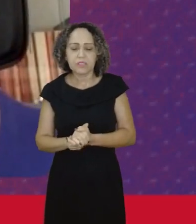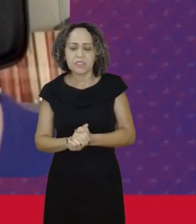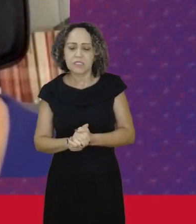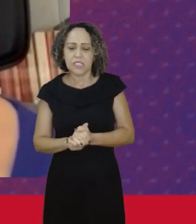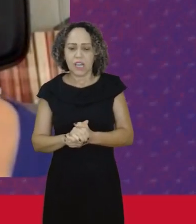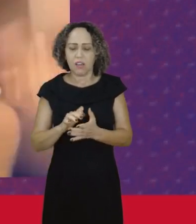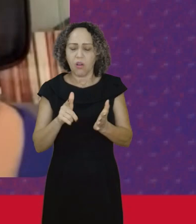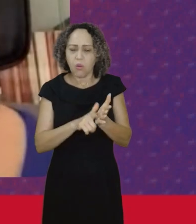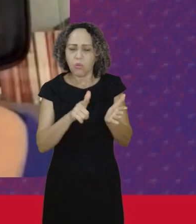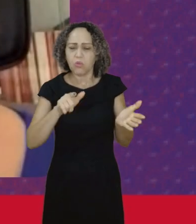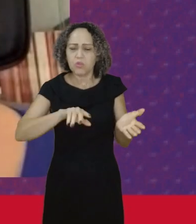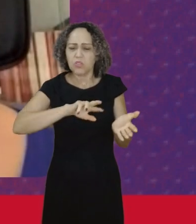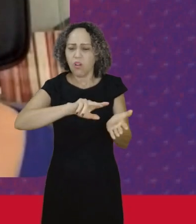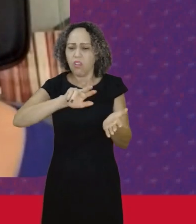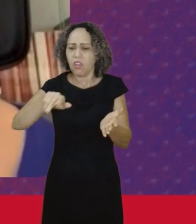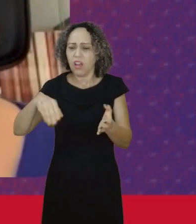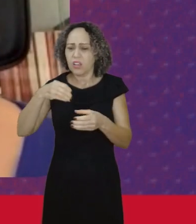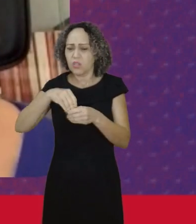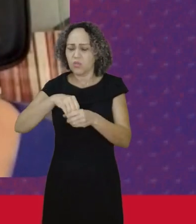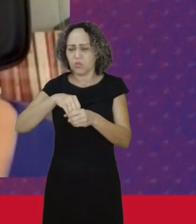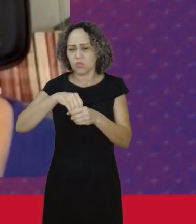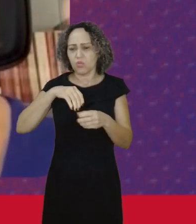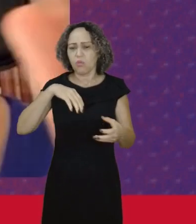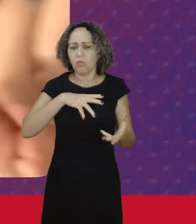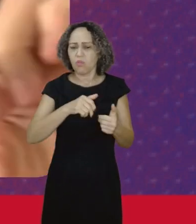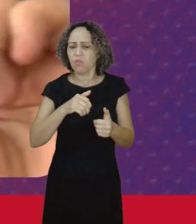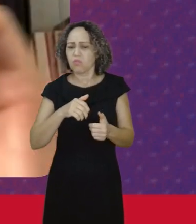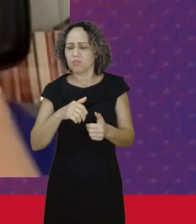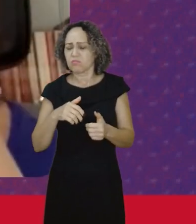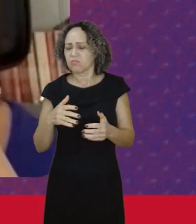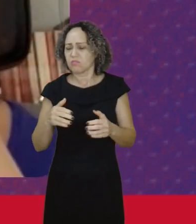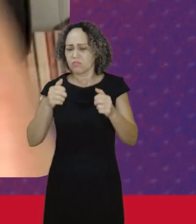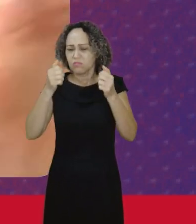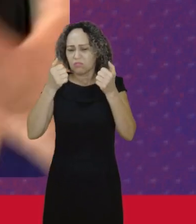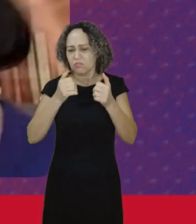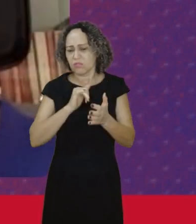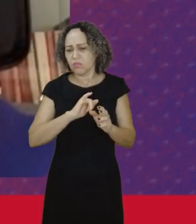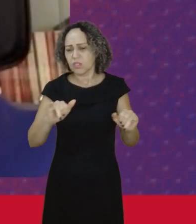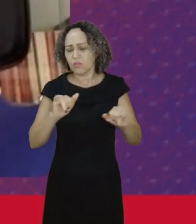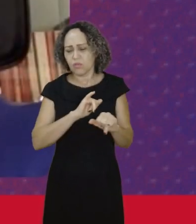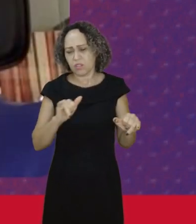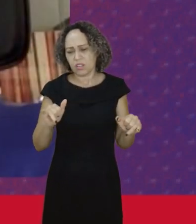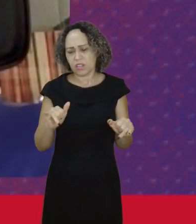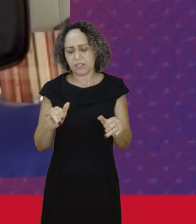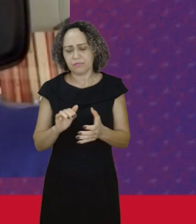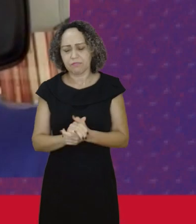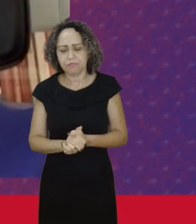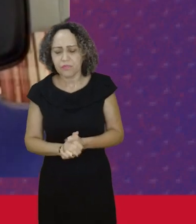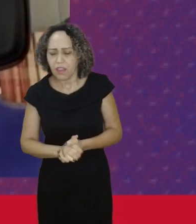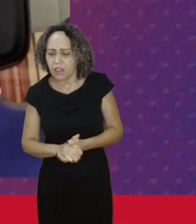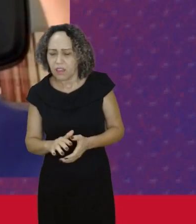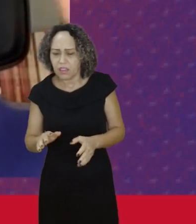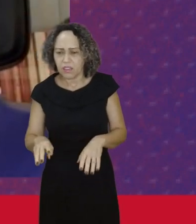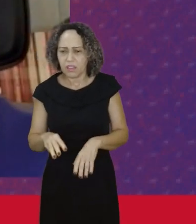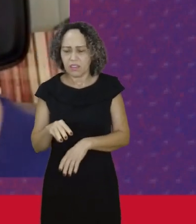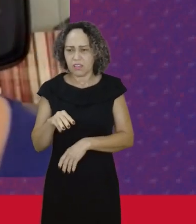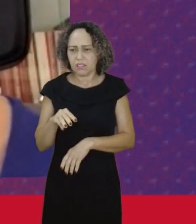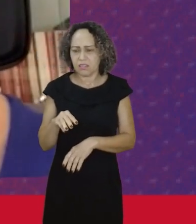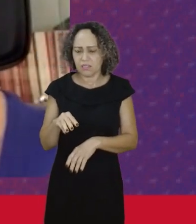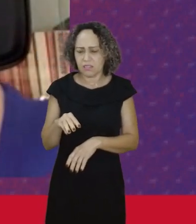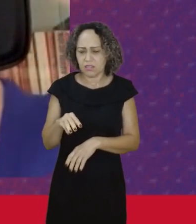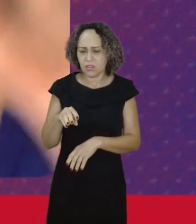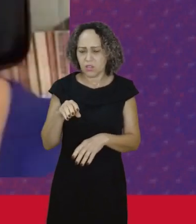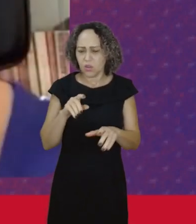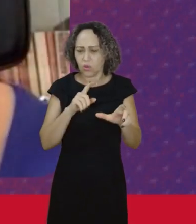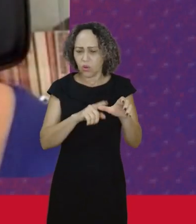não tinham nada a ver com o marxismo. Mas é importante mostrar como é que essas ideias do marxismo cultural,